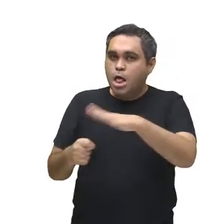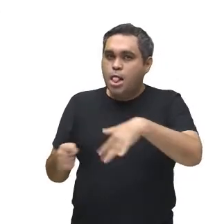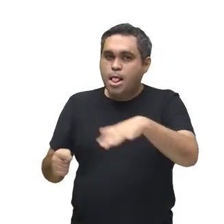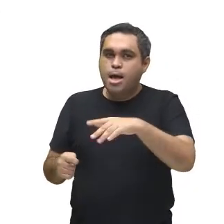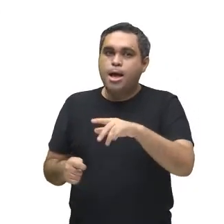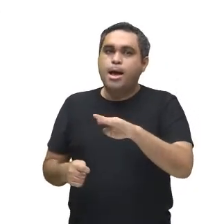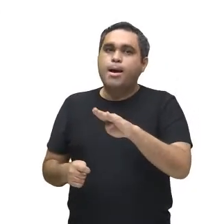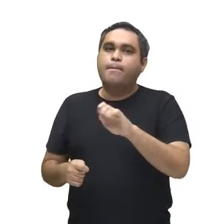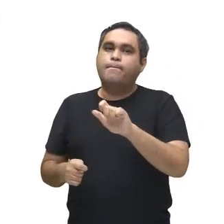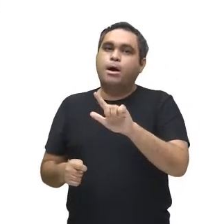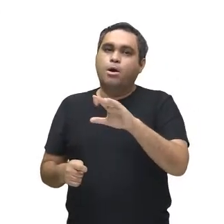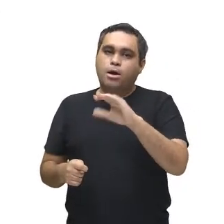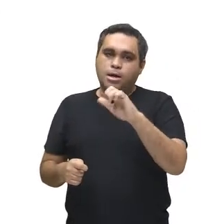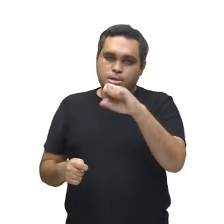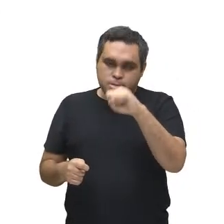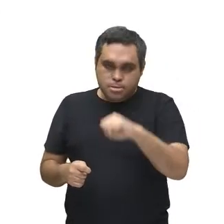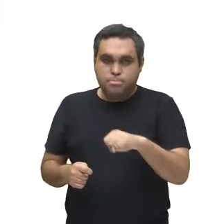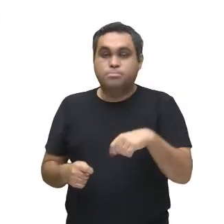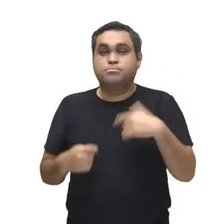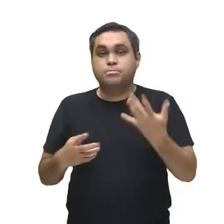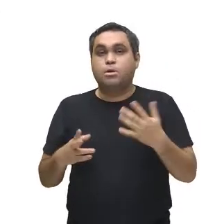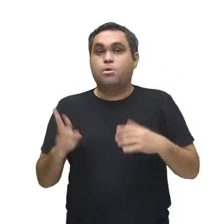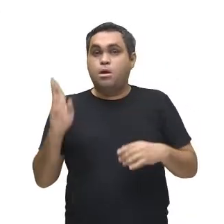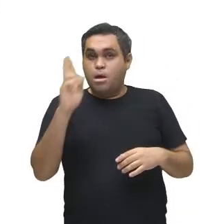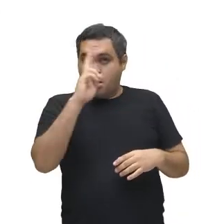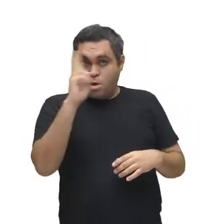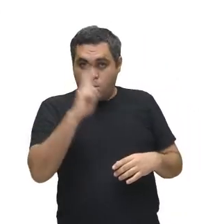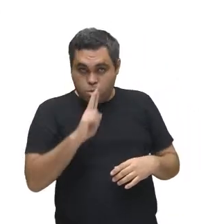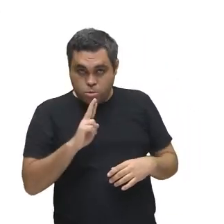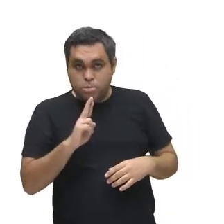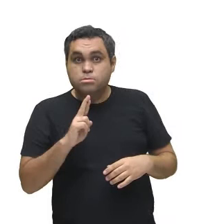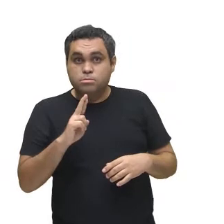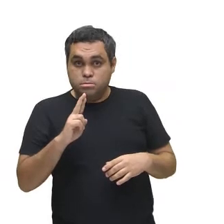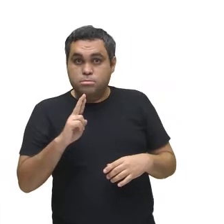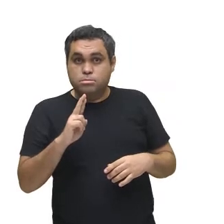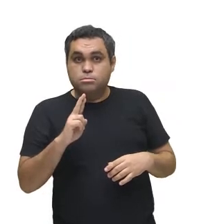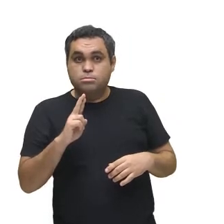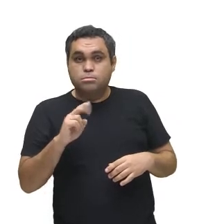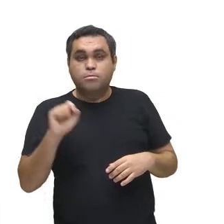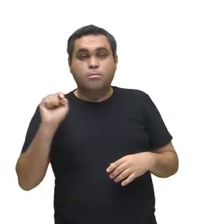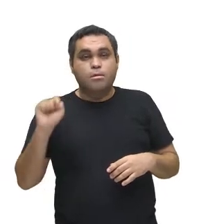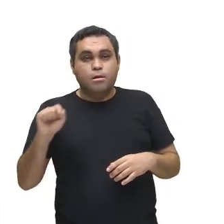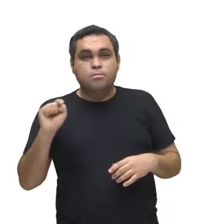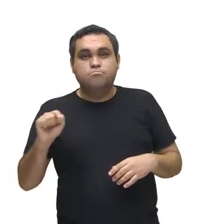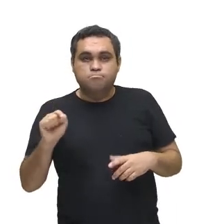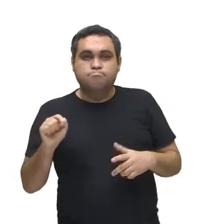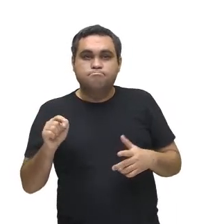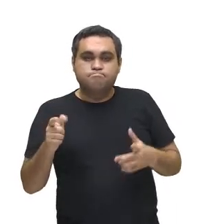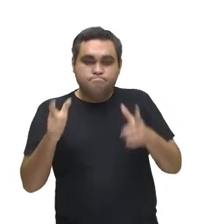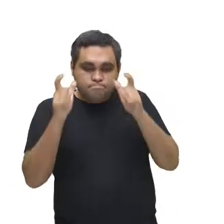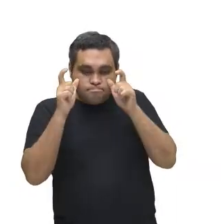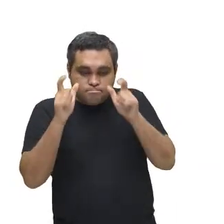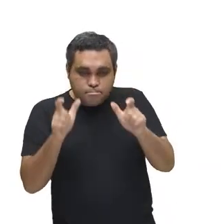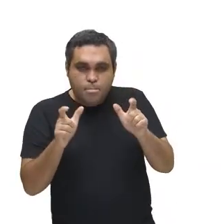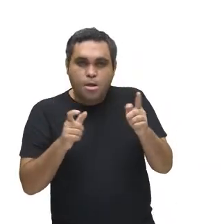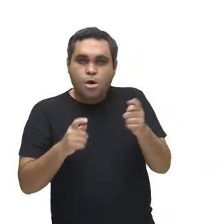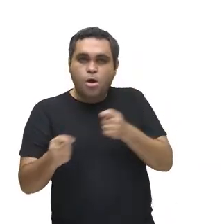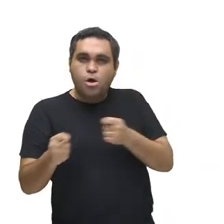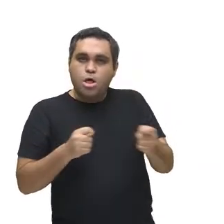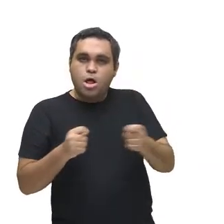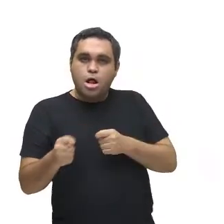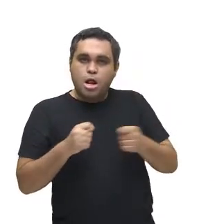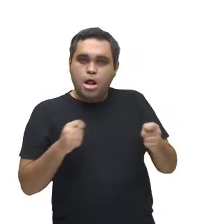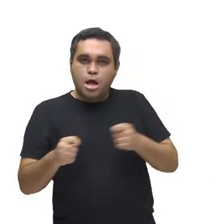Balcãs. A Rússia, maior país eslavo, interessado em controlar os estreitos